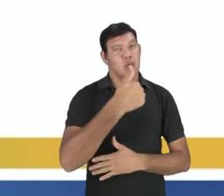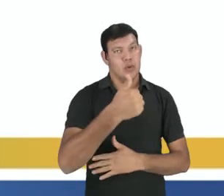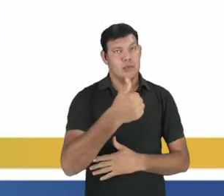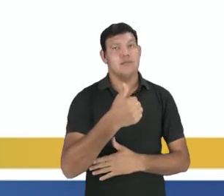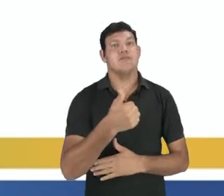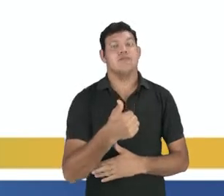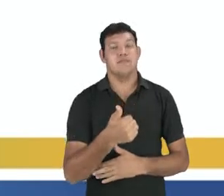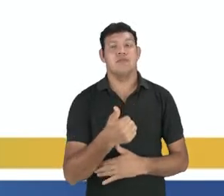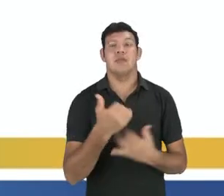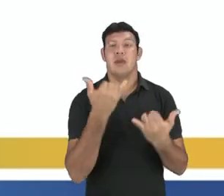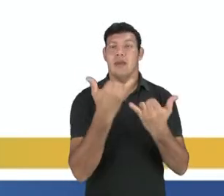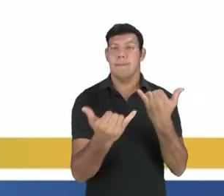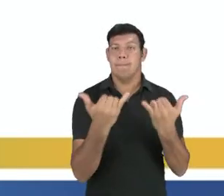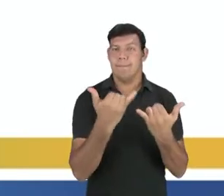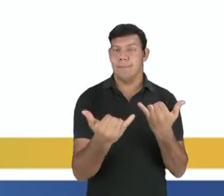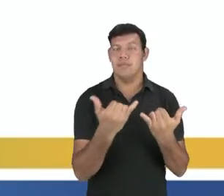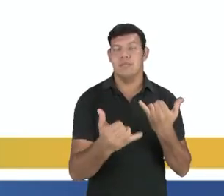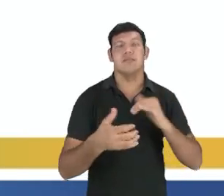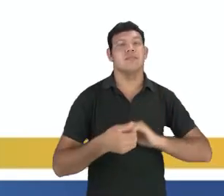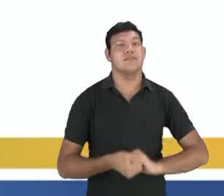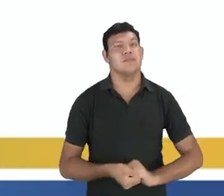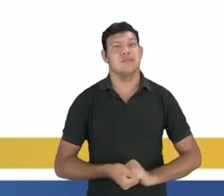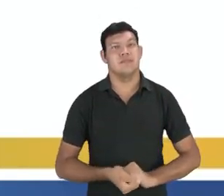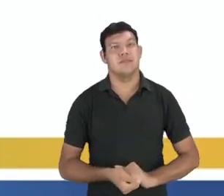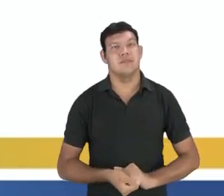que eles são primos entre si, como eu já tinha falado.